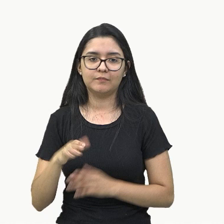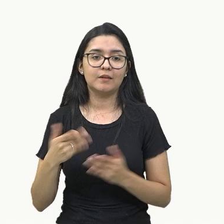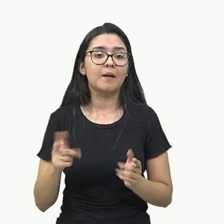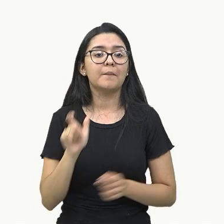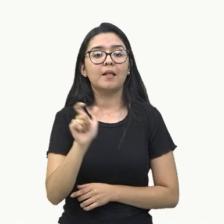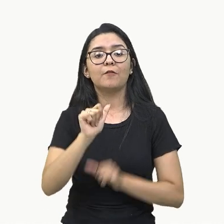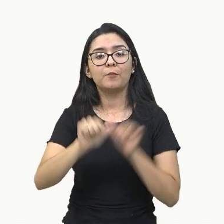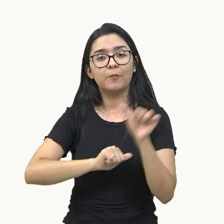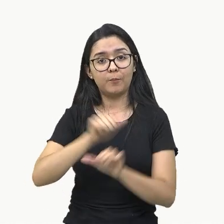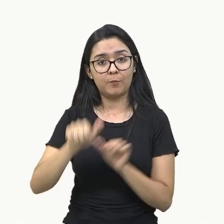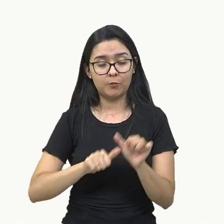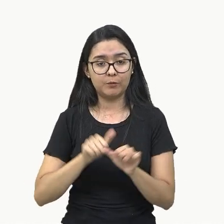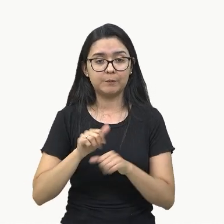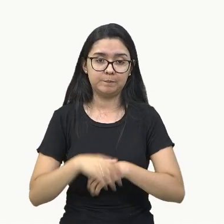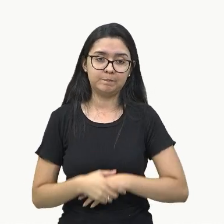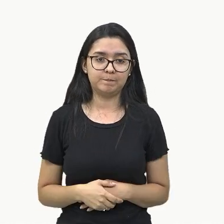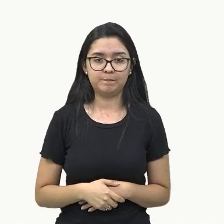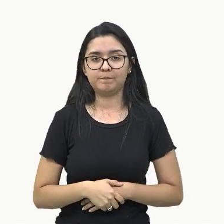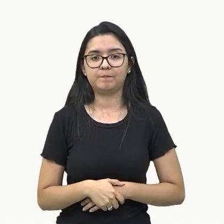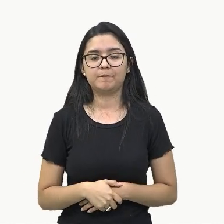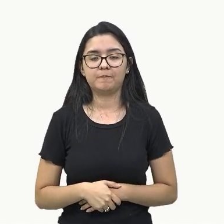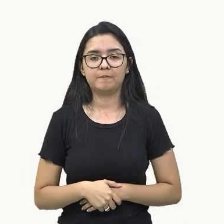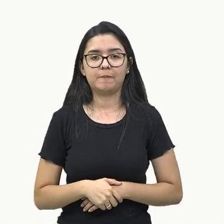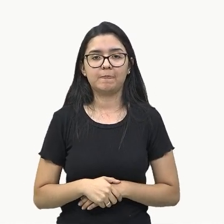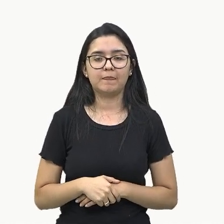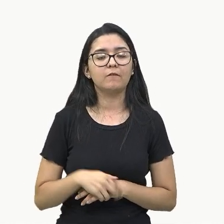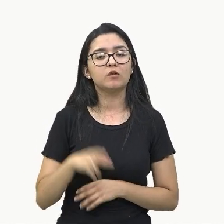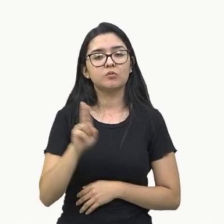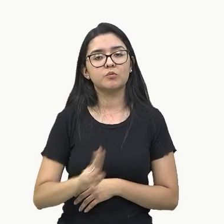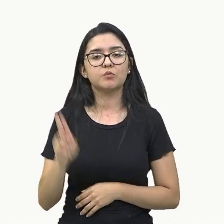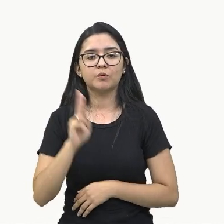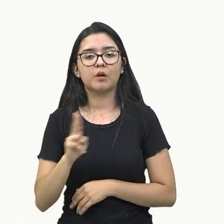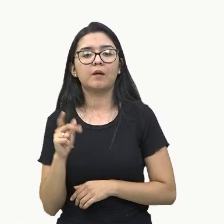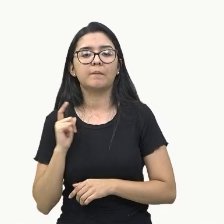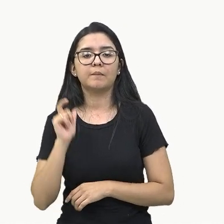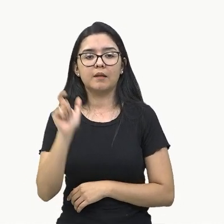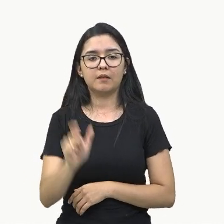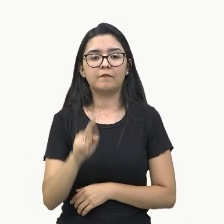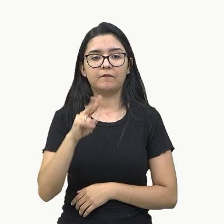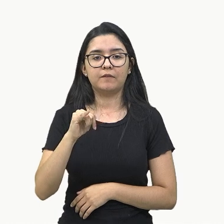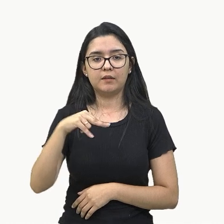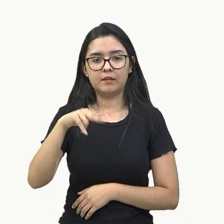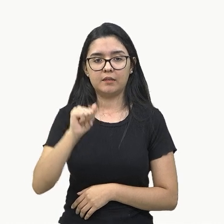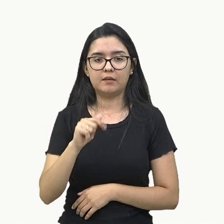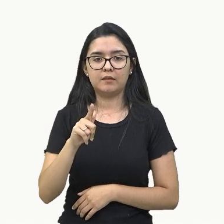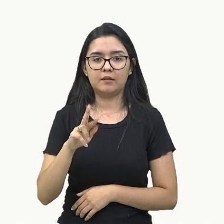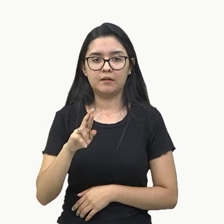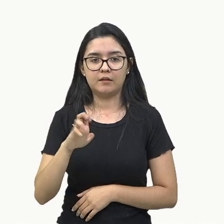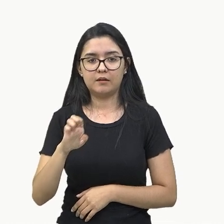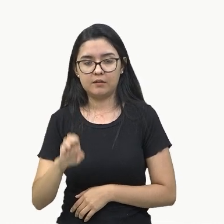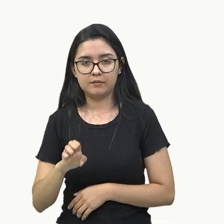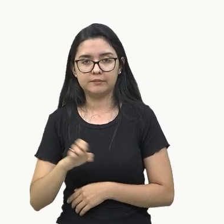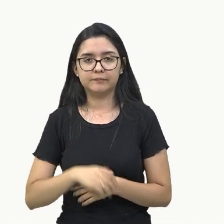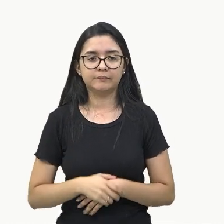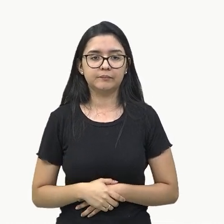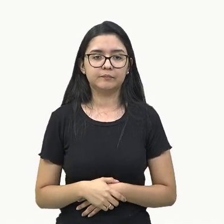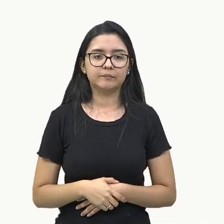utilizando a palavra, ela acabou sendo fundida dessa forma, se transformando na palavra vinagre, a função de vinho e acre.